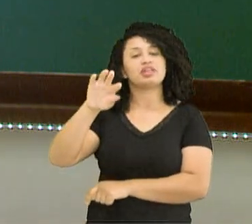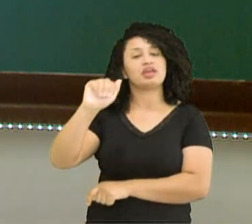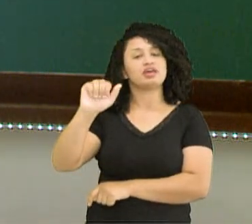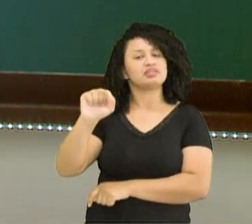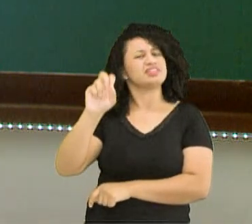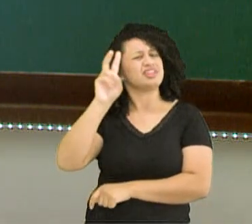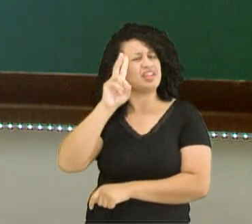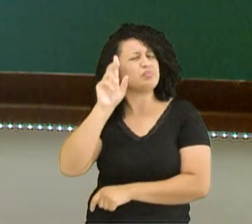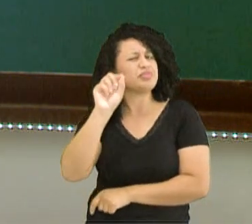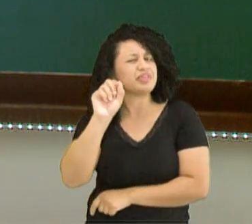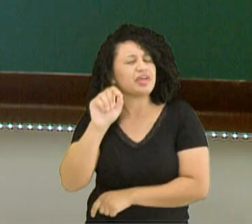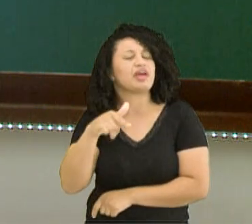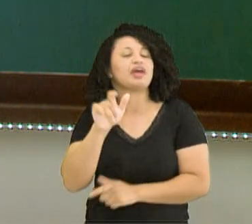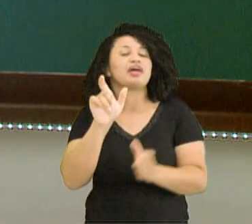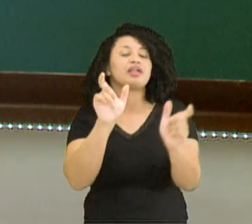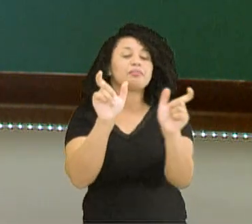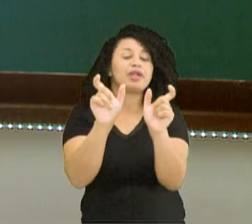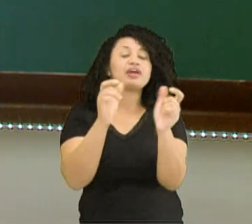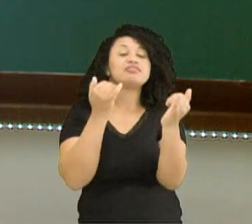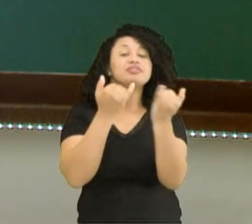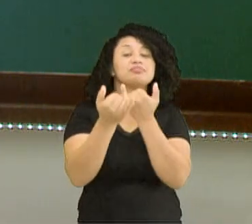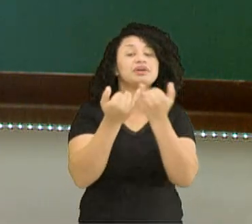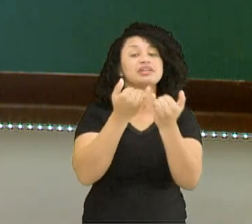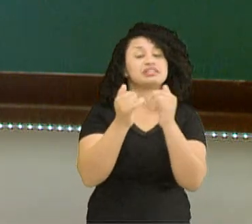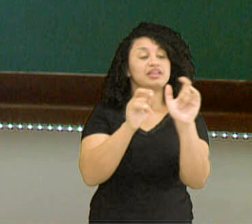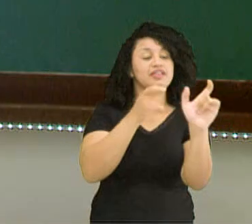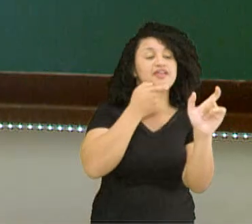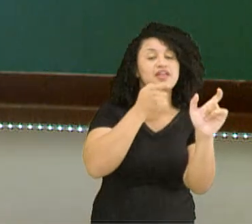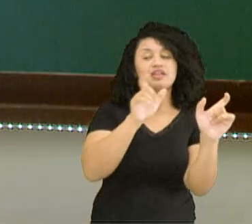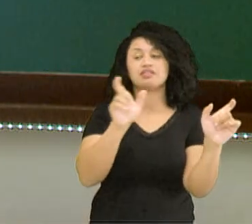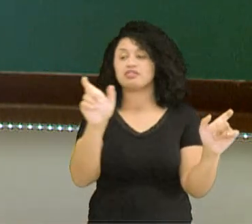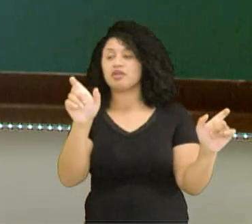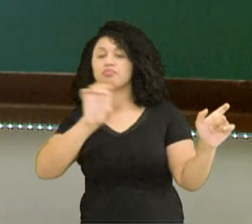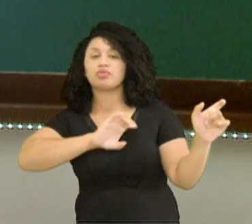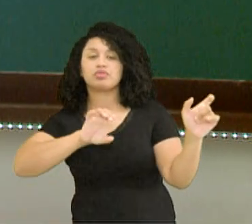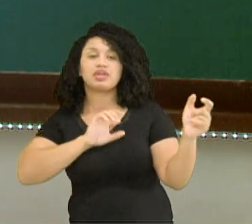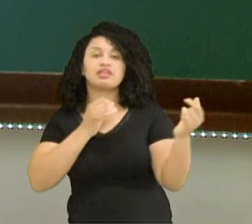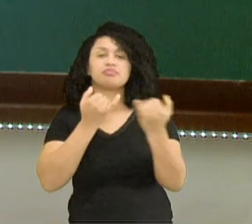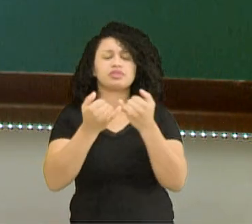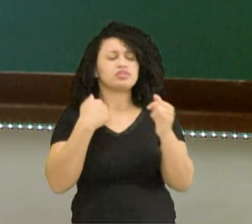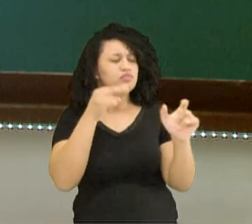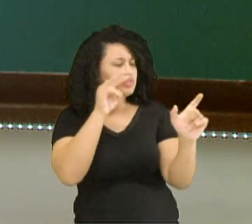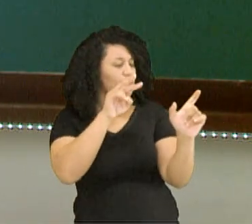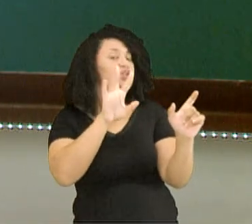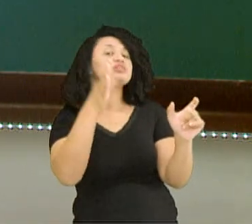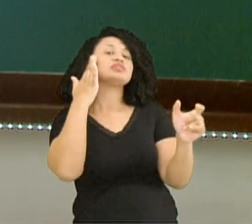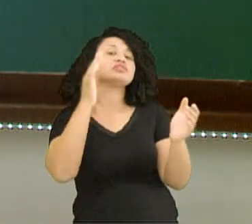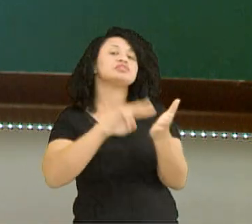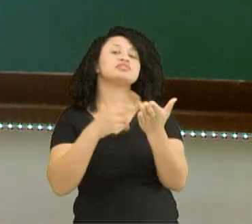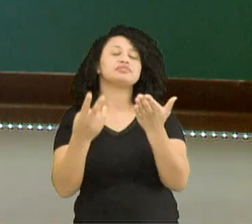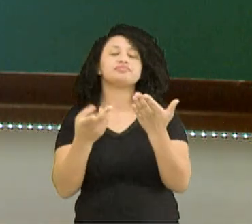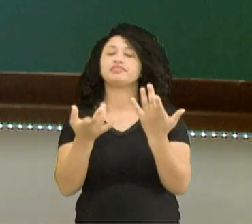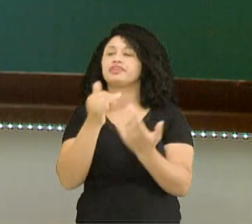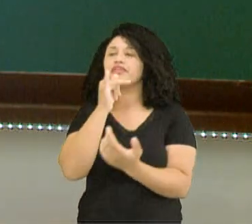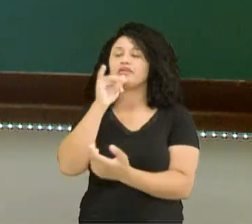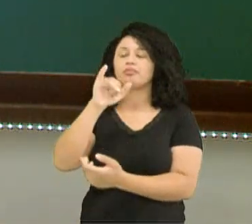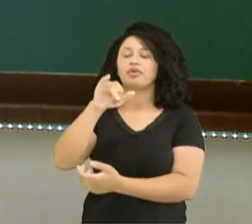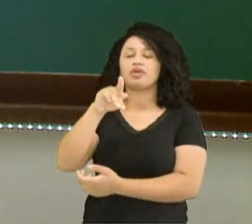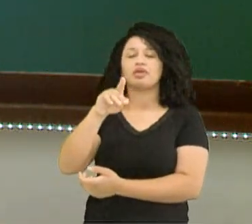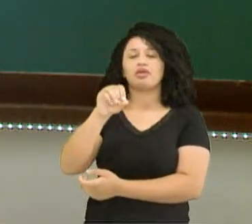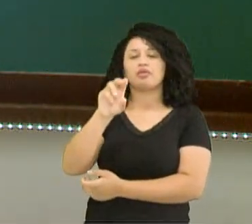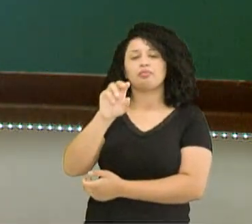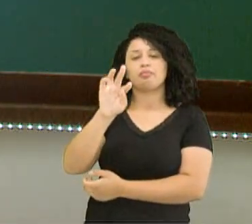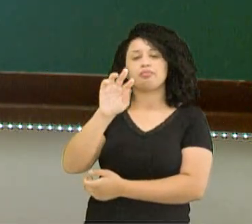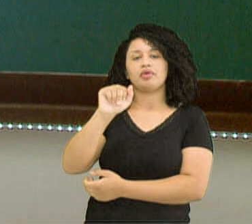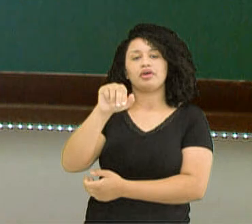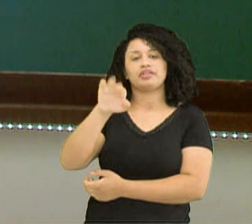Aquelas que parecem com a língua portuguesa. Você olhou para a palavra, você já sabe a tradução. Então, por exemplo, important. Tem lá, Emma